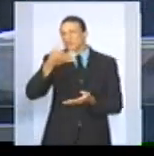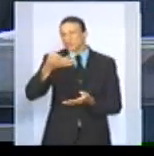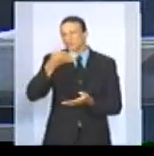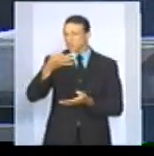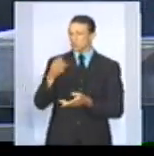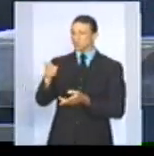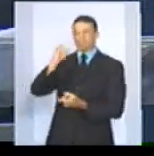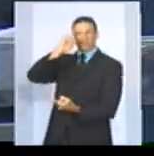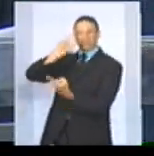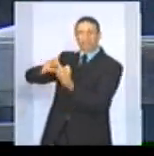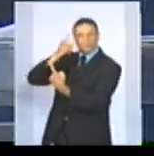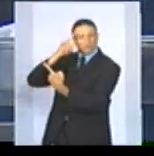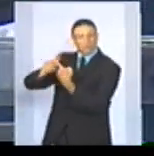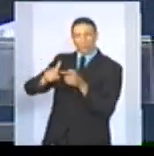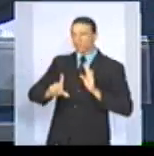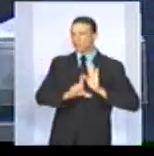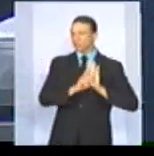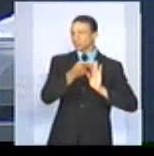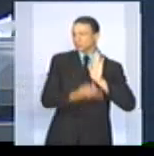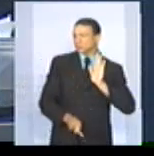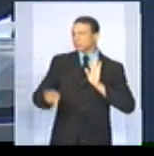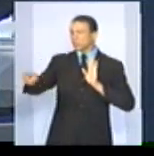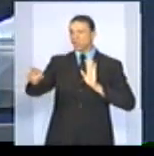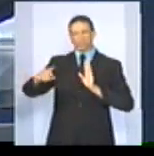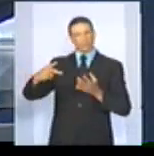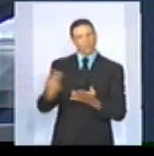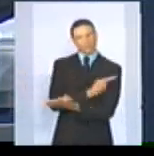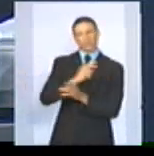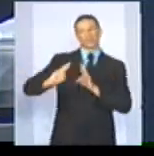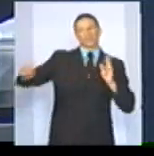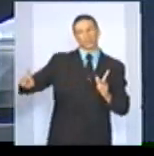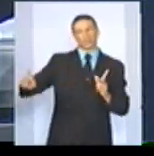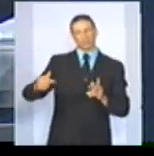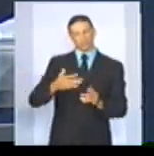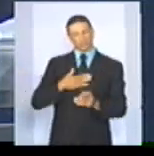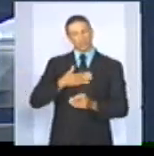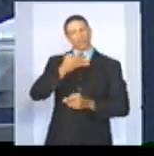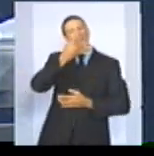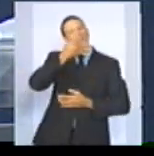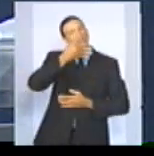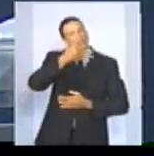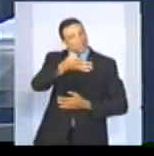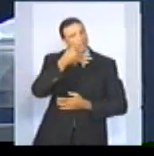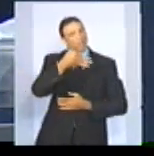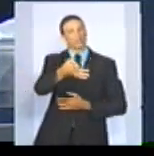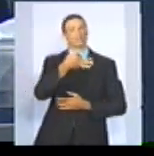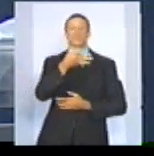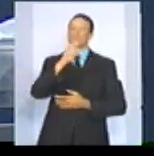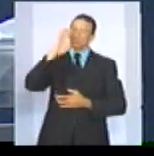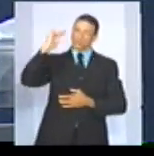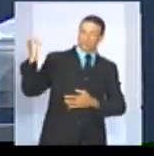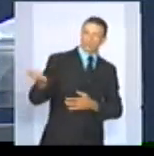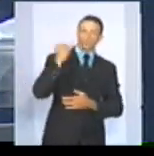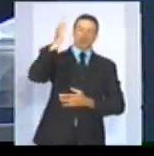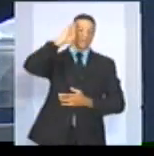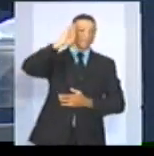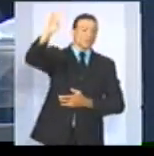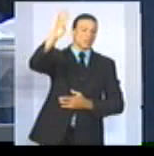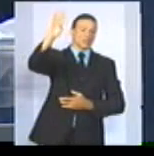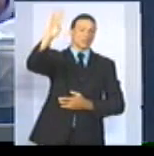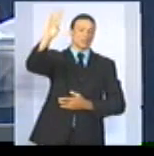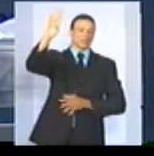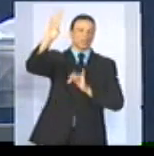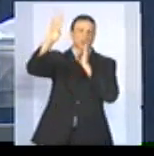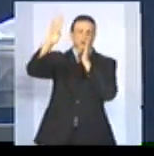ao projeto de lei com Então acho Ministro que esse ponto ele é fundamental que